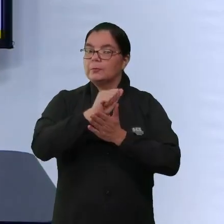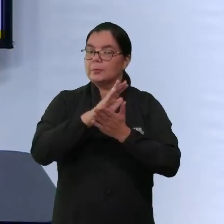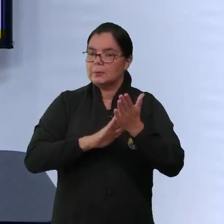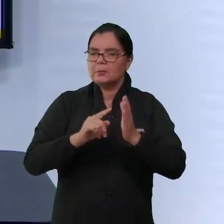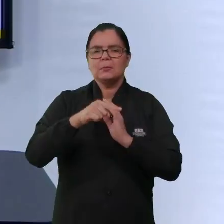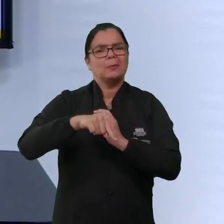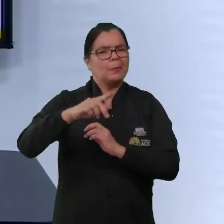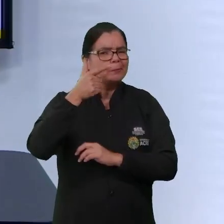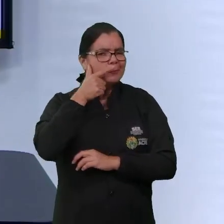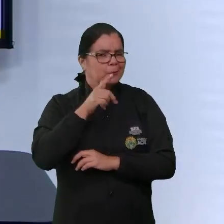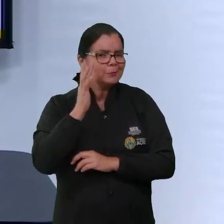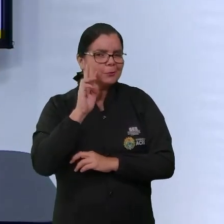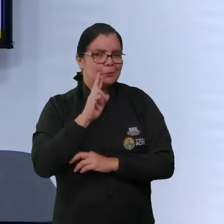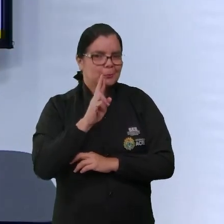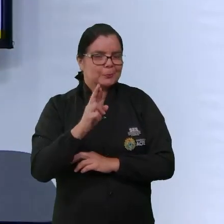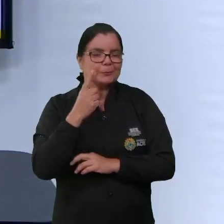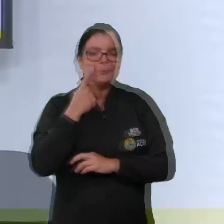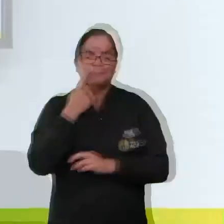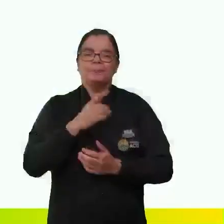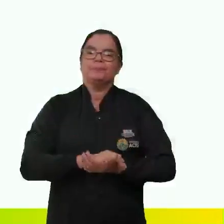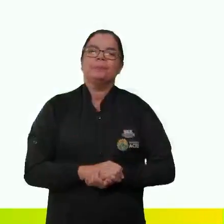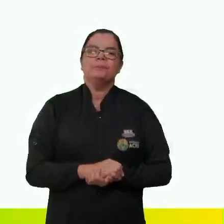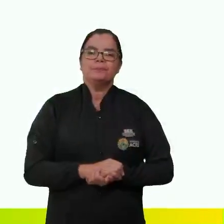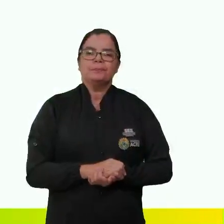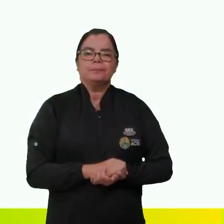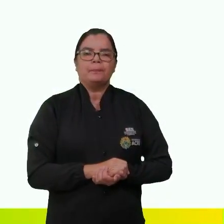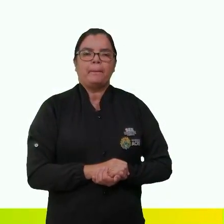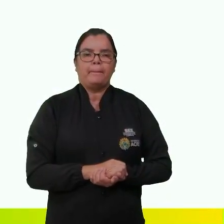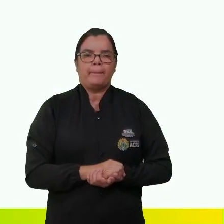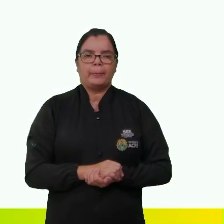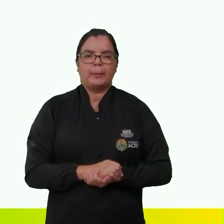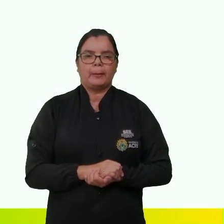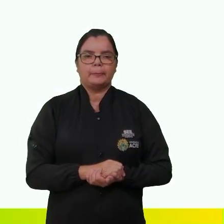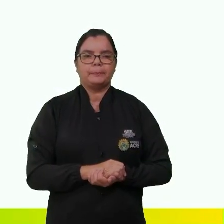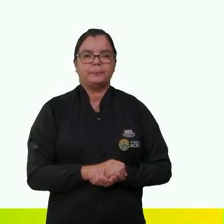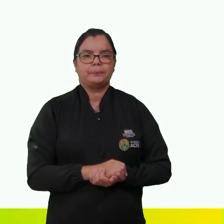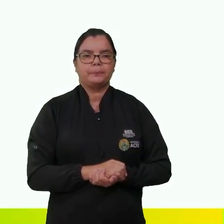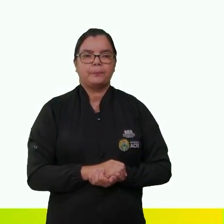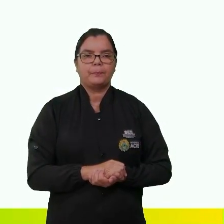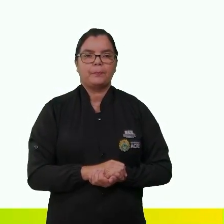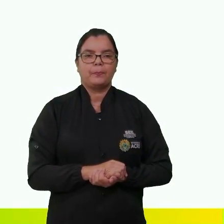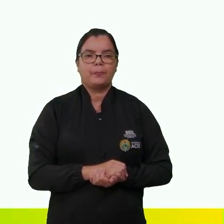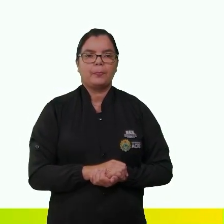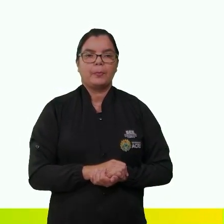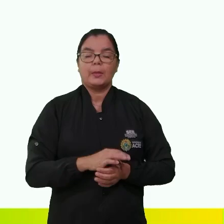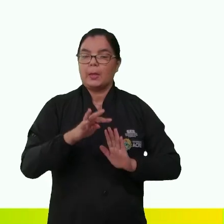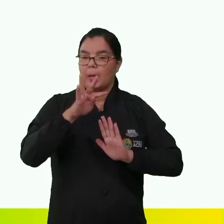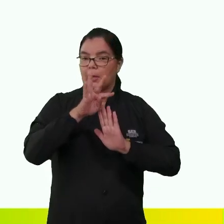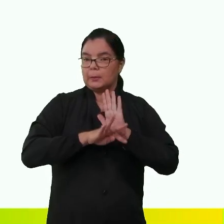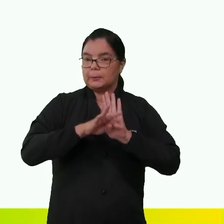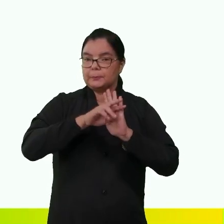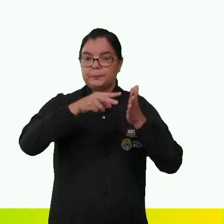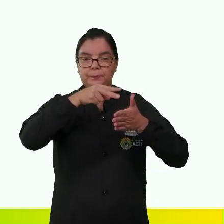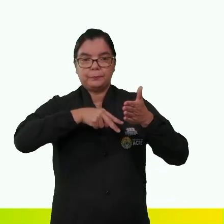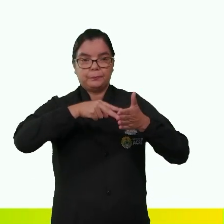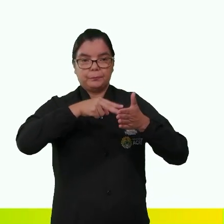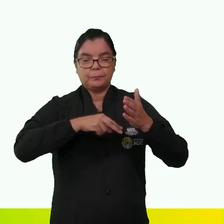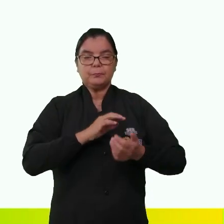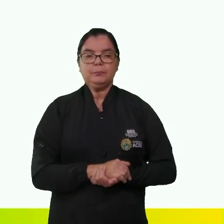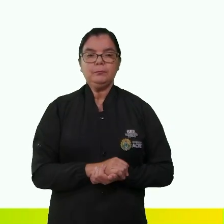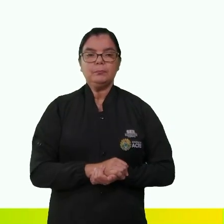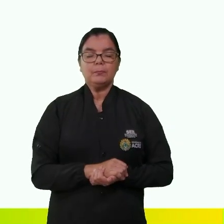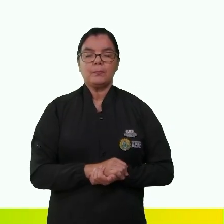Será que você vai conseguir resolver? Acompanhe aí comigo na tela. Diz assim, leia os textos a seguir. Texto